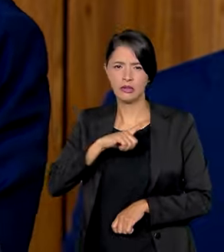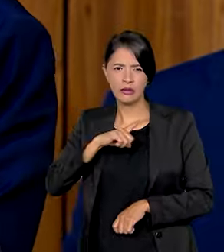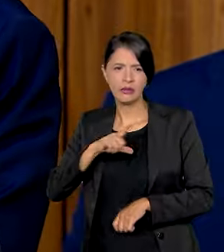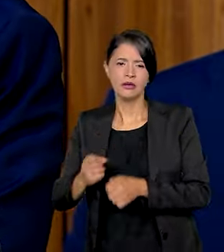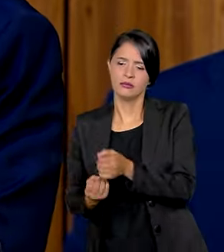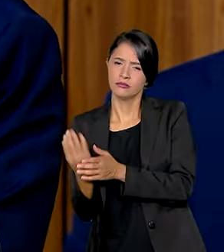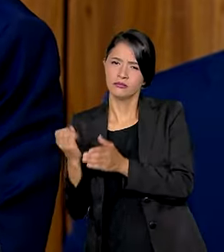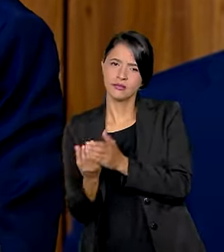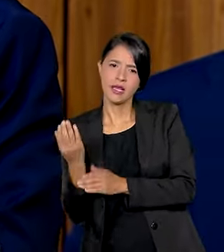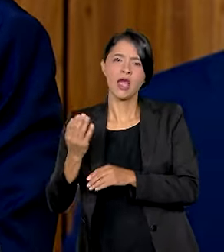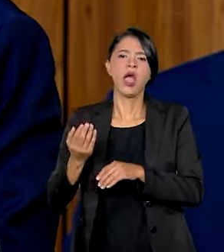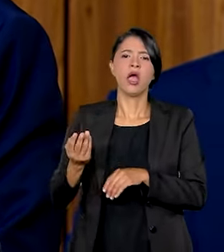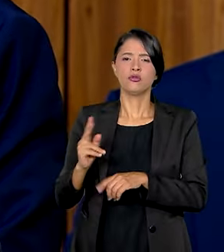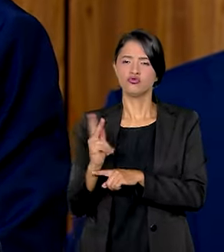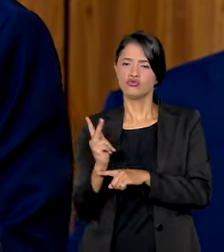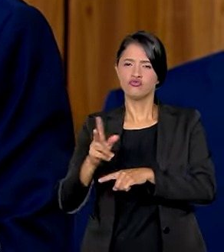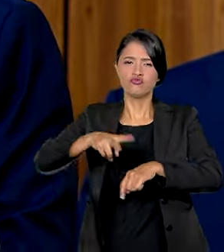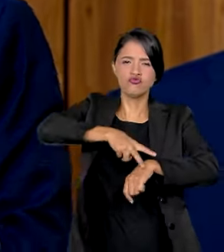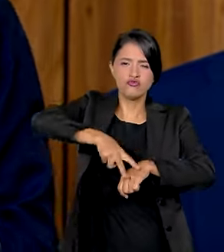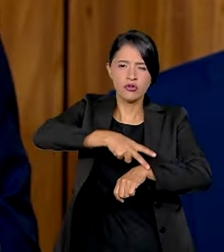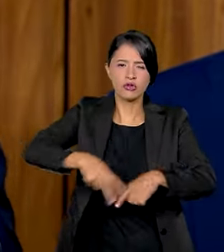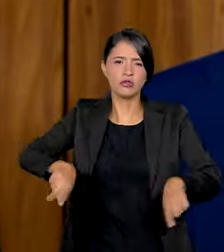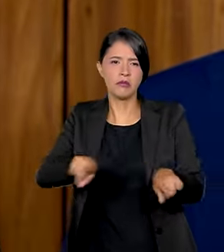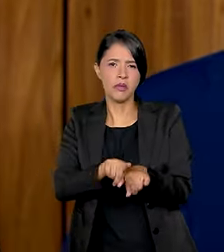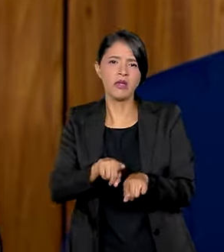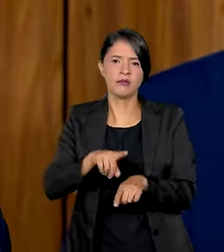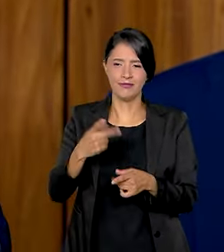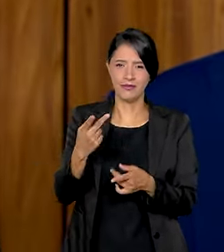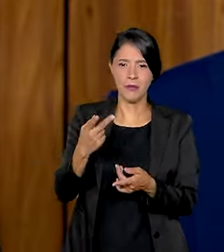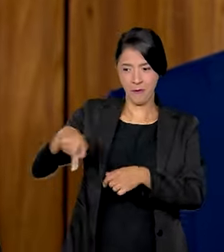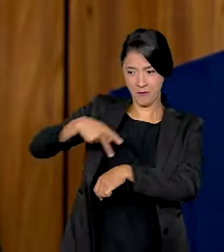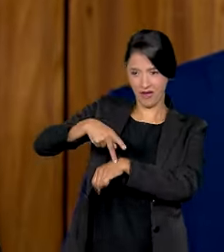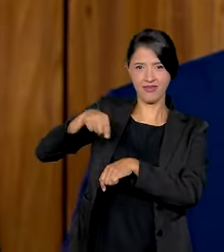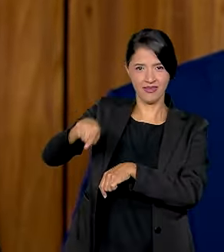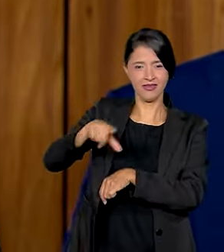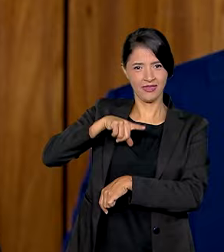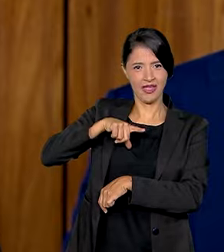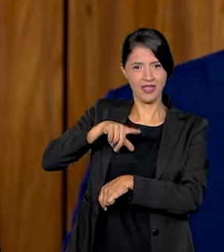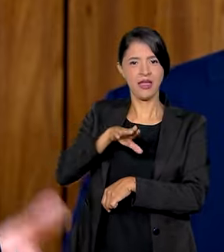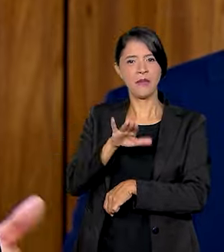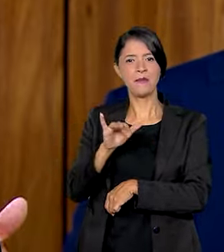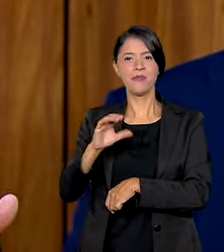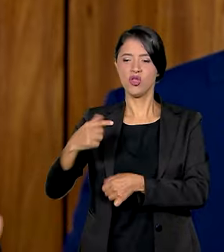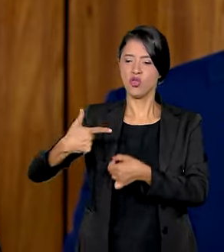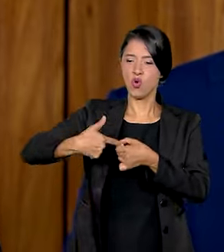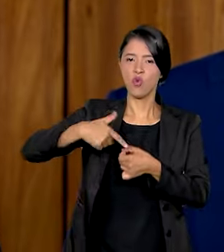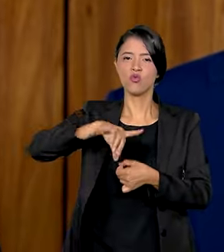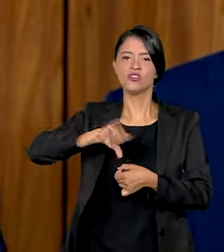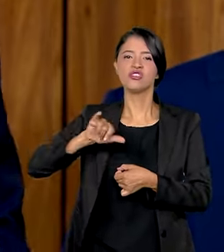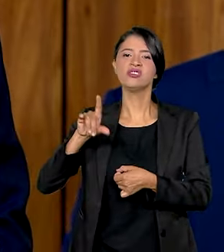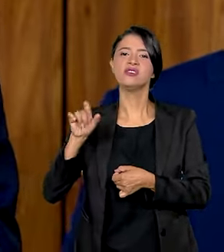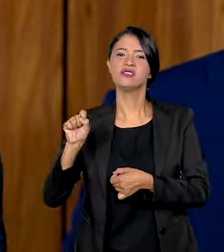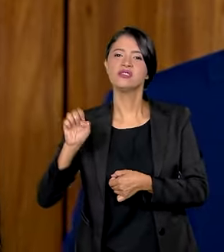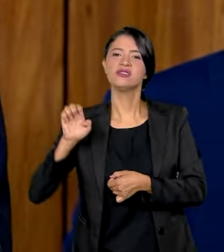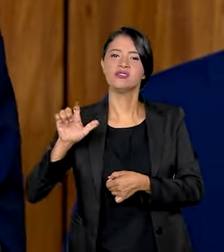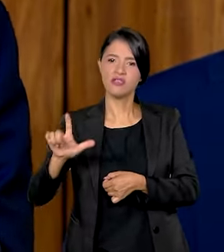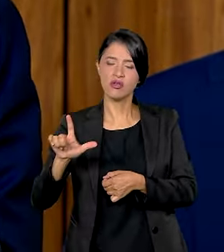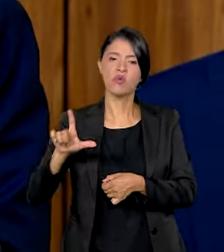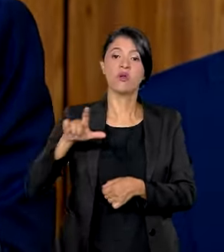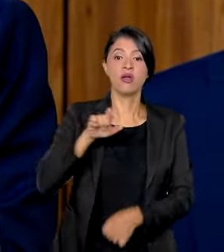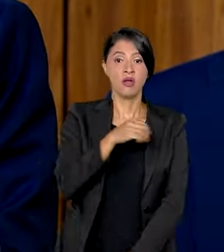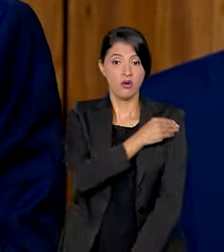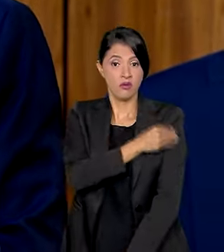tem a capacidade de produzir hidrogênio verde, um país que tem o biodiesel, um país que